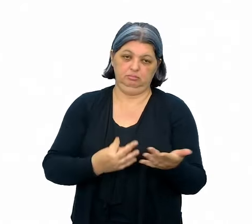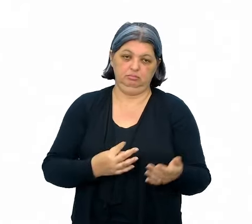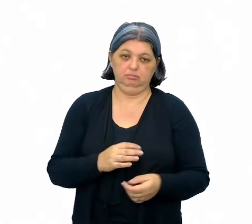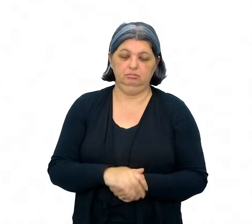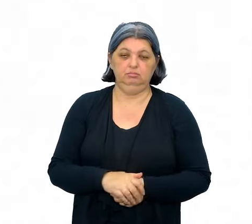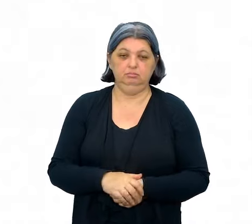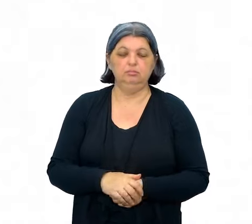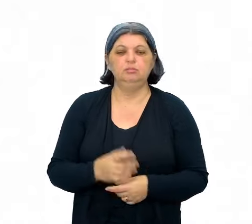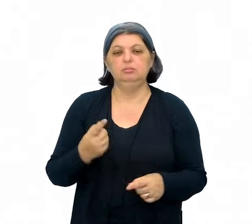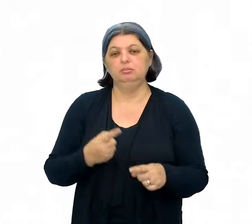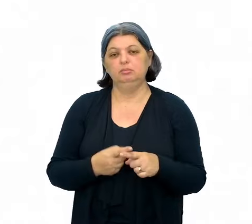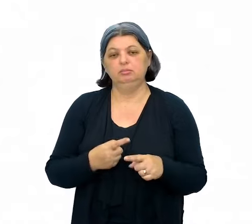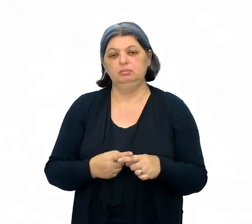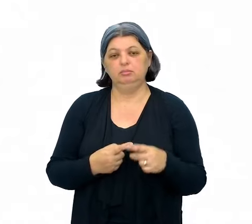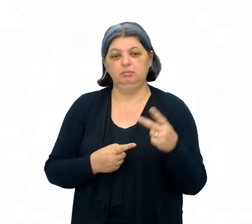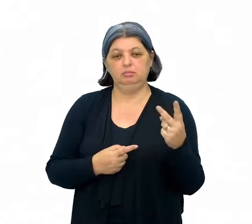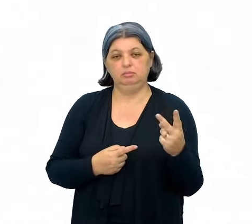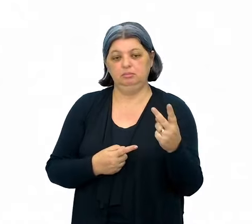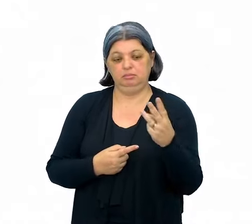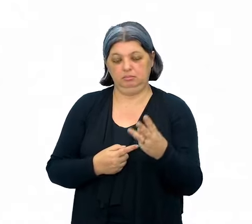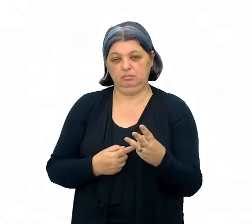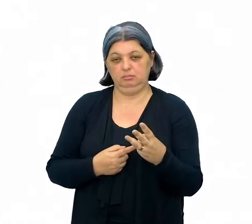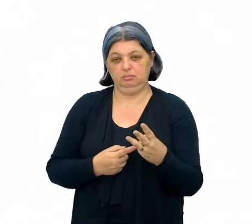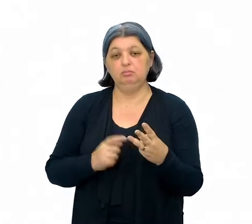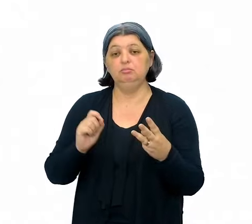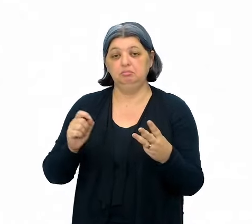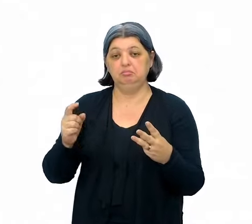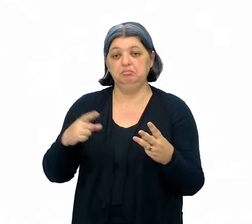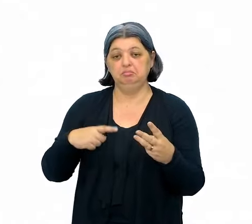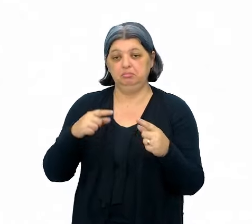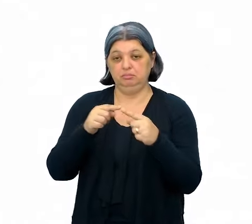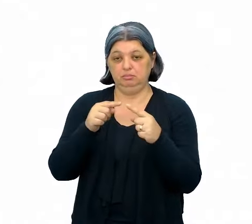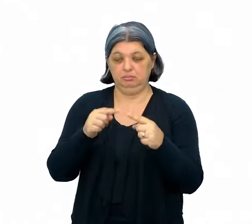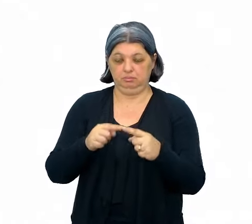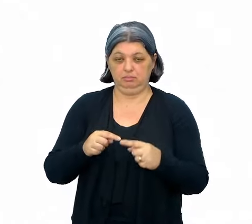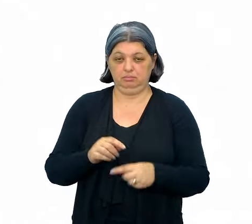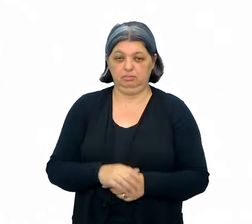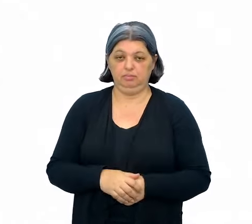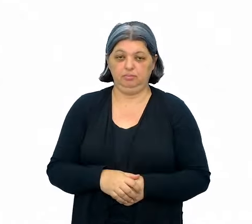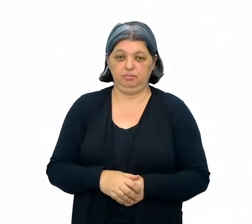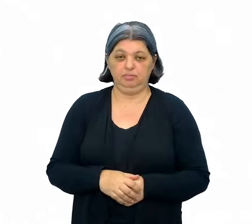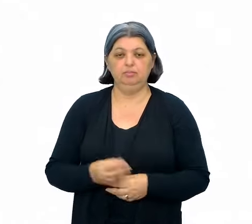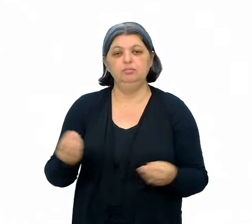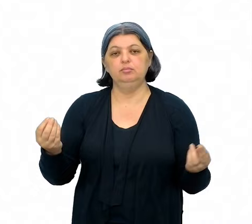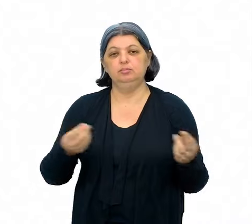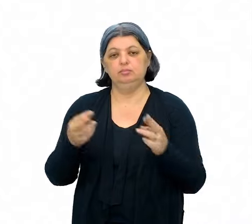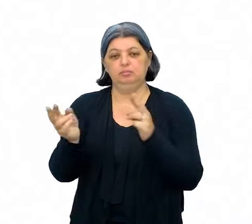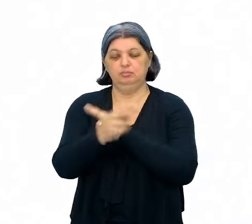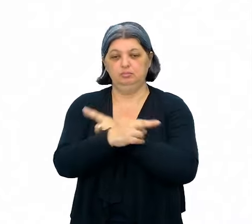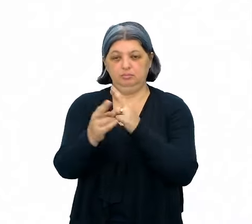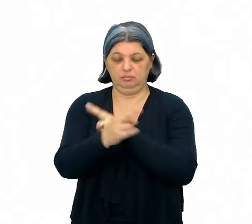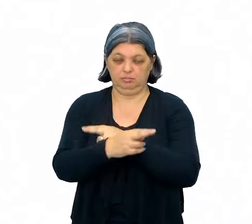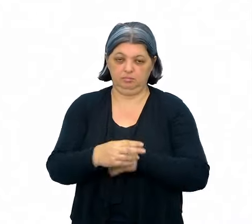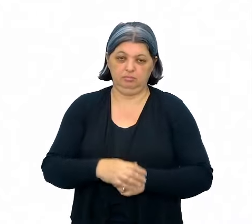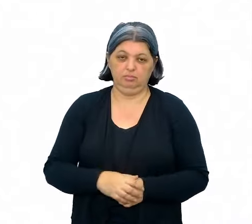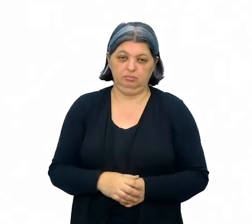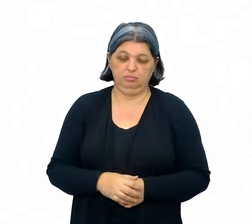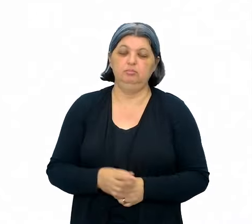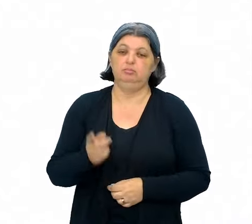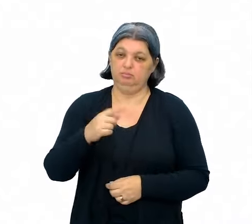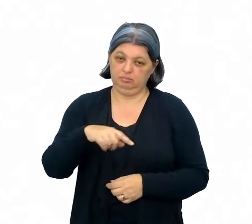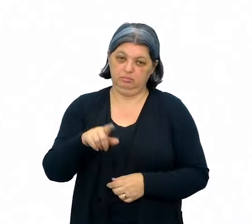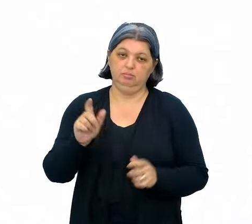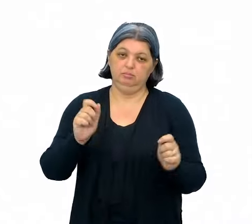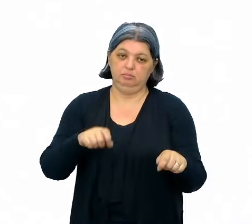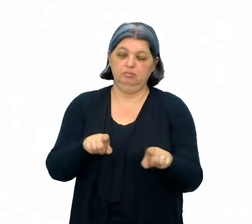aulas 2 e 3, né? O que que elas têm em comum? E como elas se relacionam? Aqui vocês também